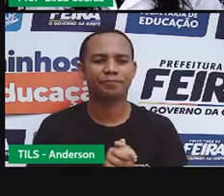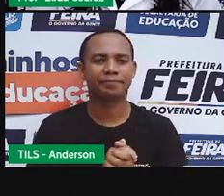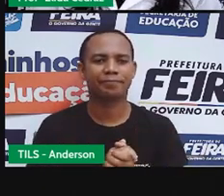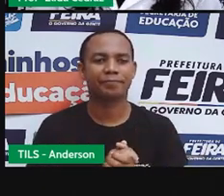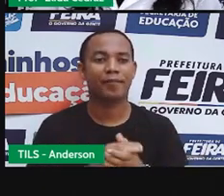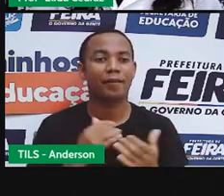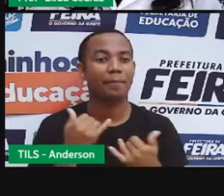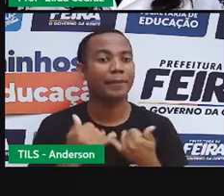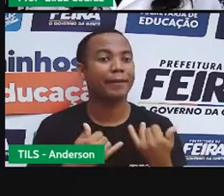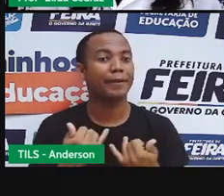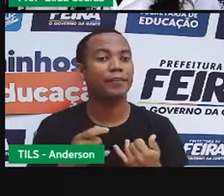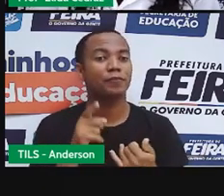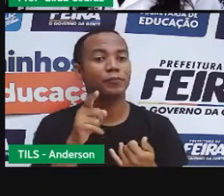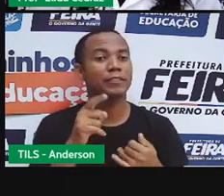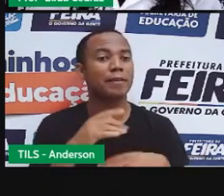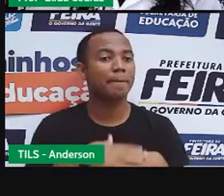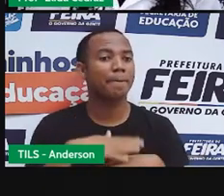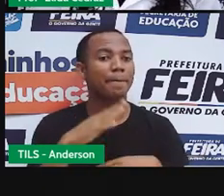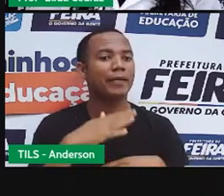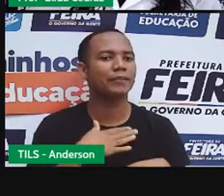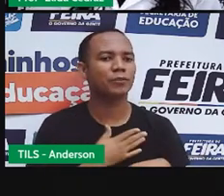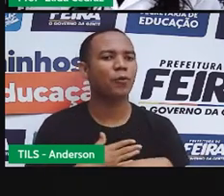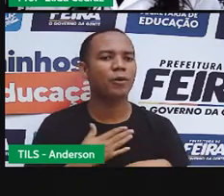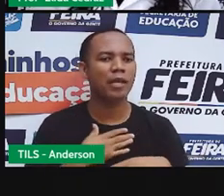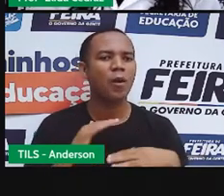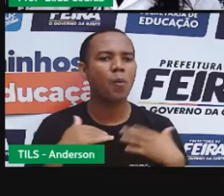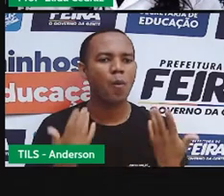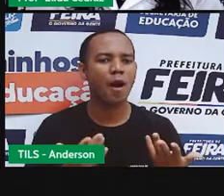É o brinquedo que você mais gosta.